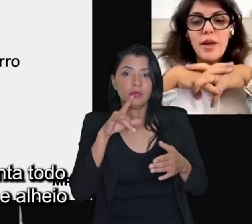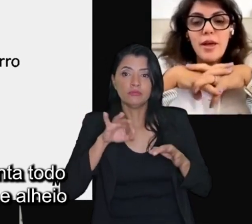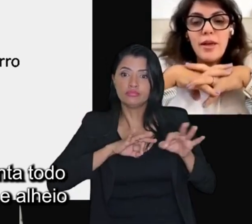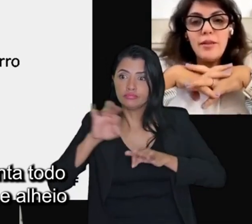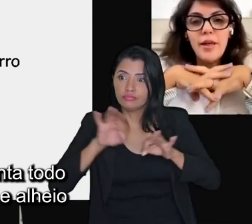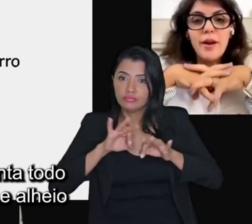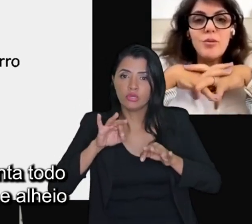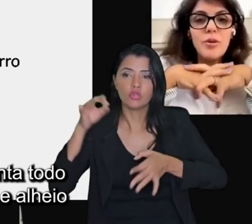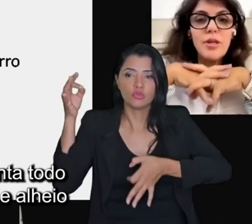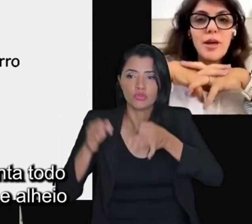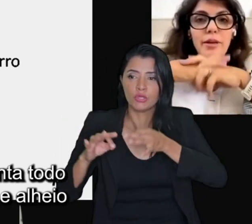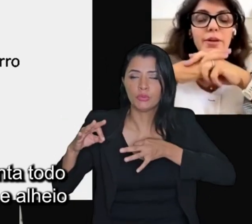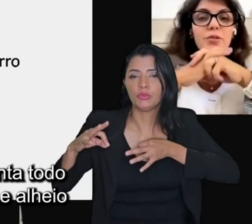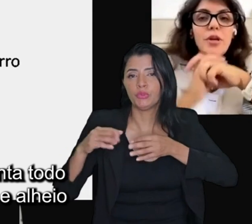judiciário interno e alheio